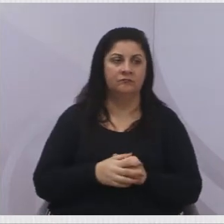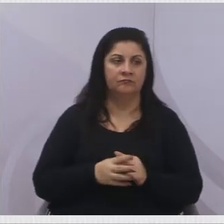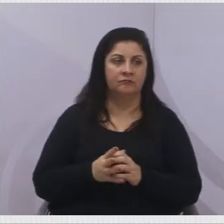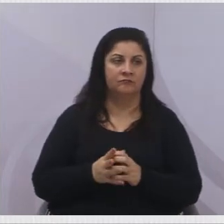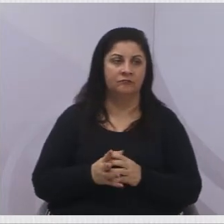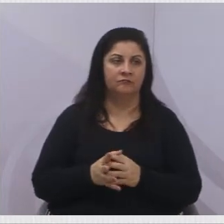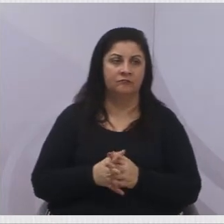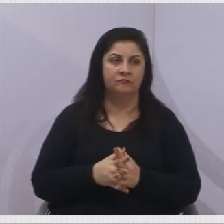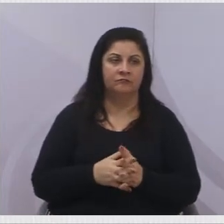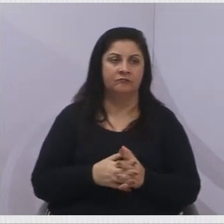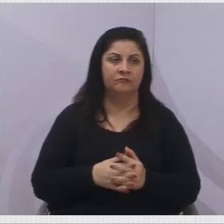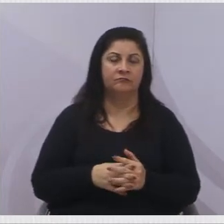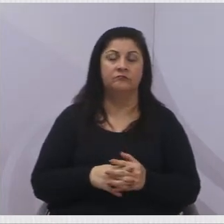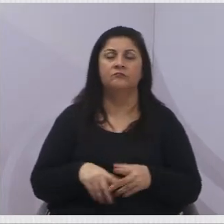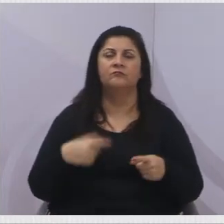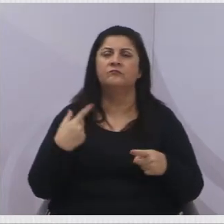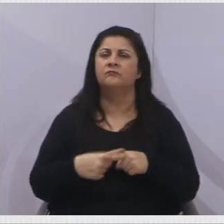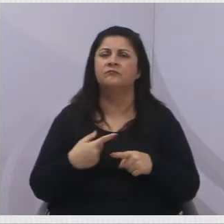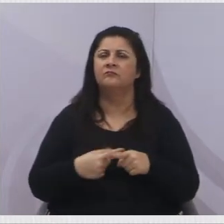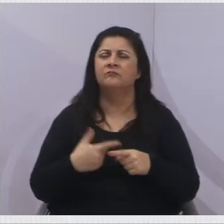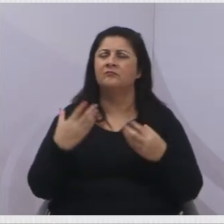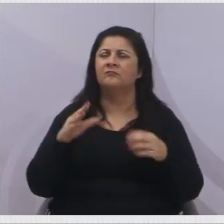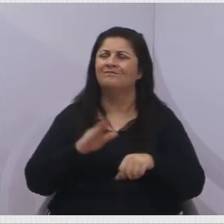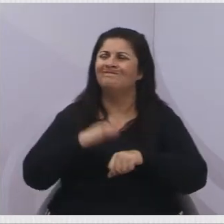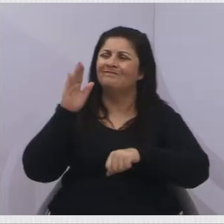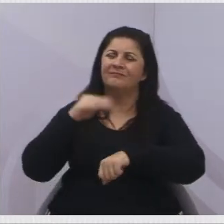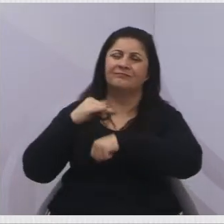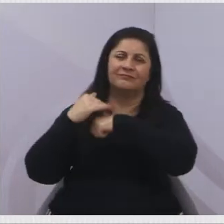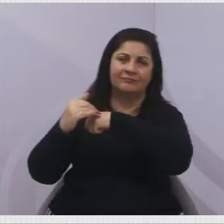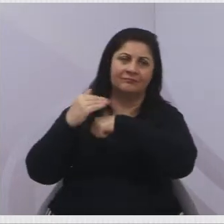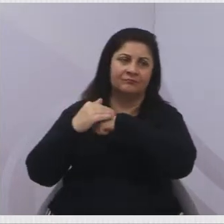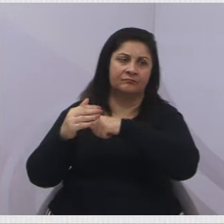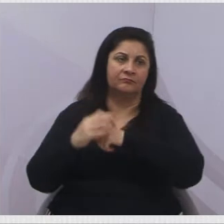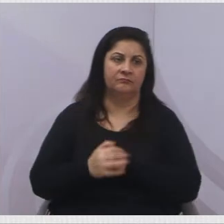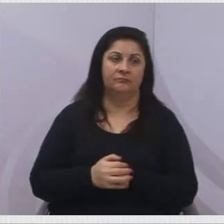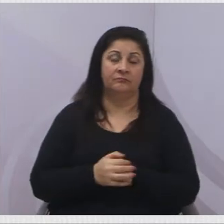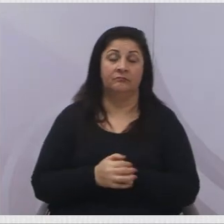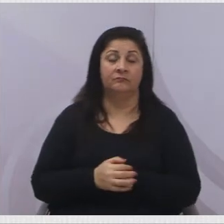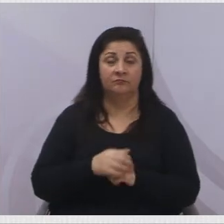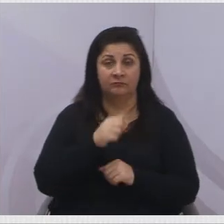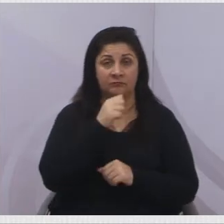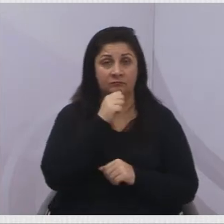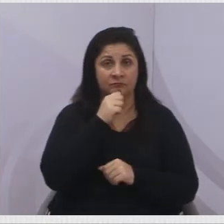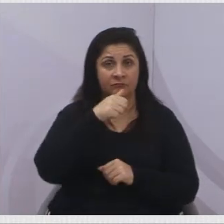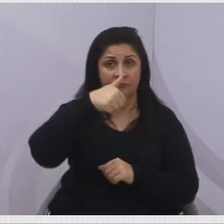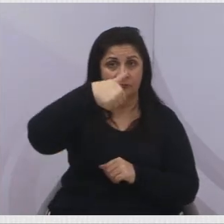né, identificados das chamadas, nós mantemos ainda um número de